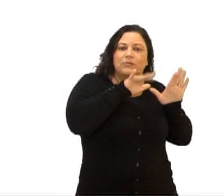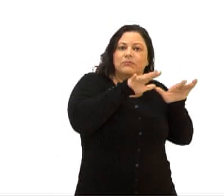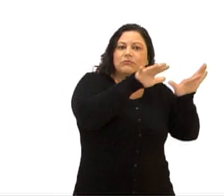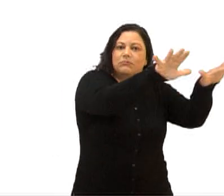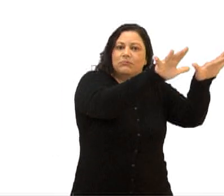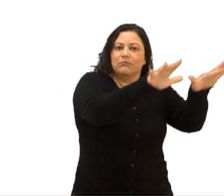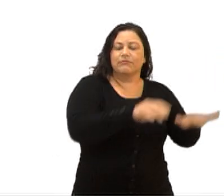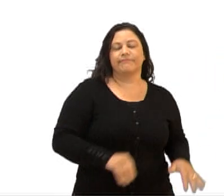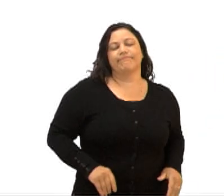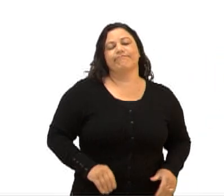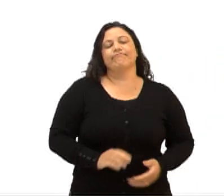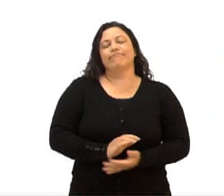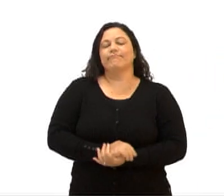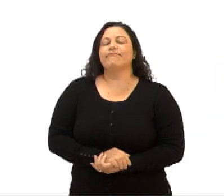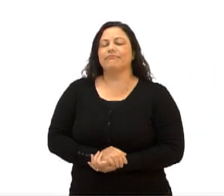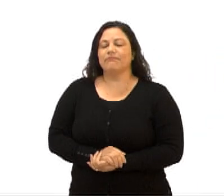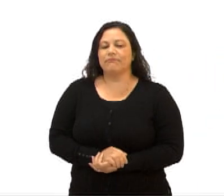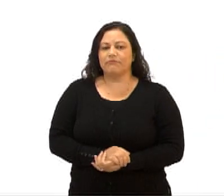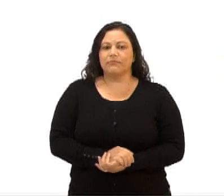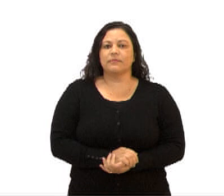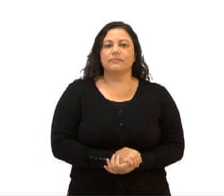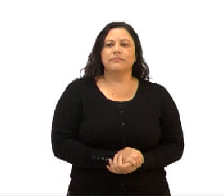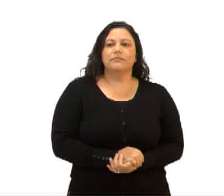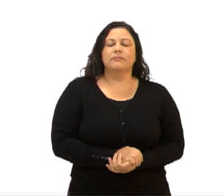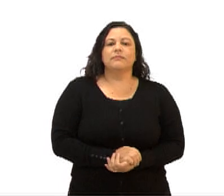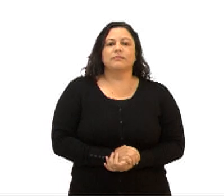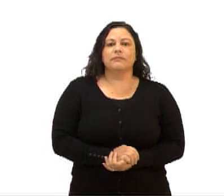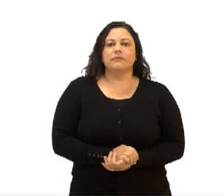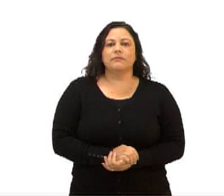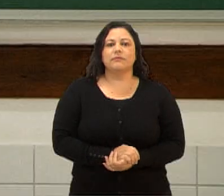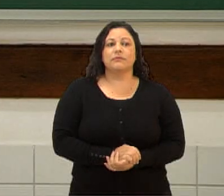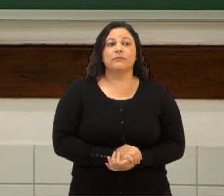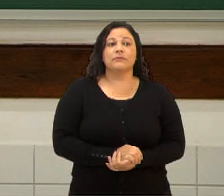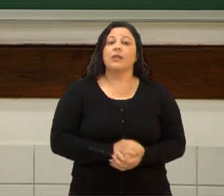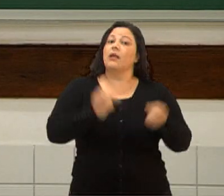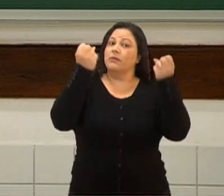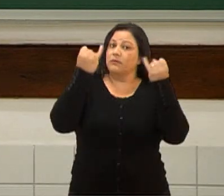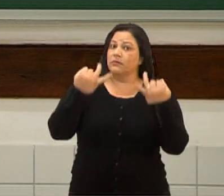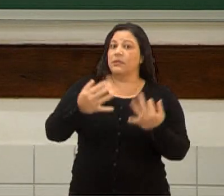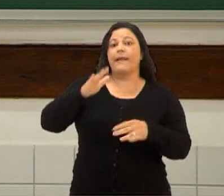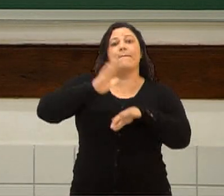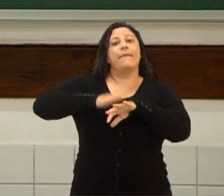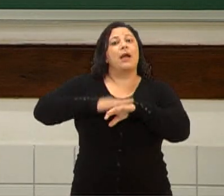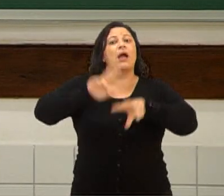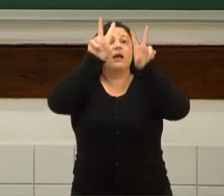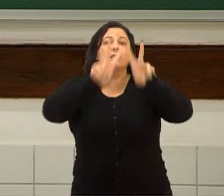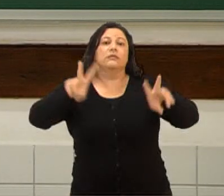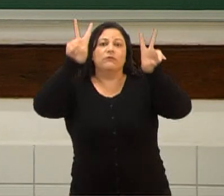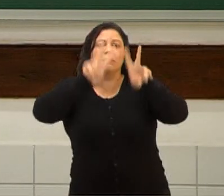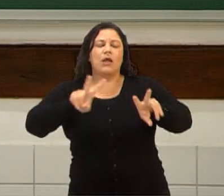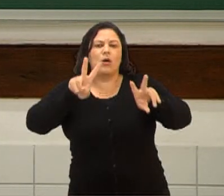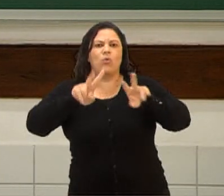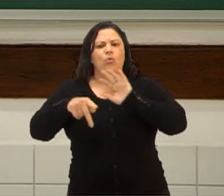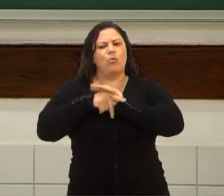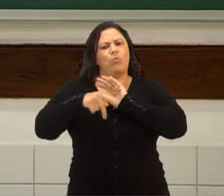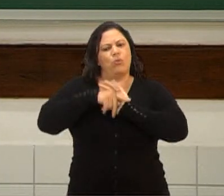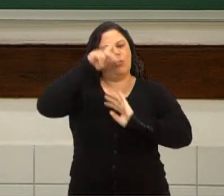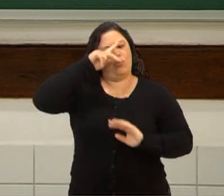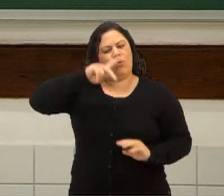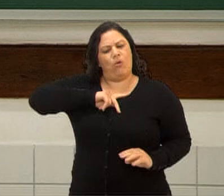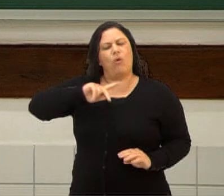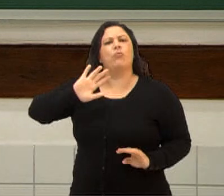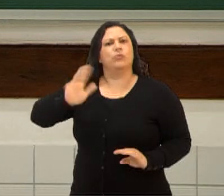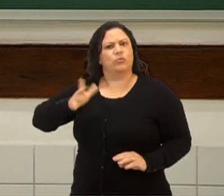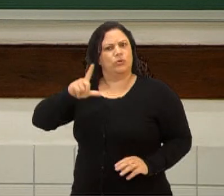more valuable than what we hope to get. Que tem mais valor aquilo que você já tem do que aquilo